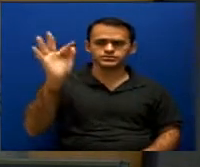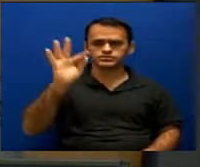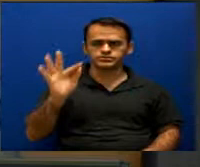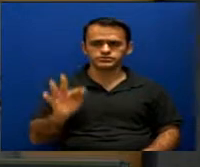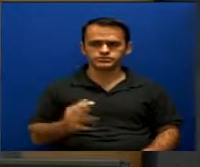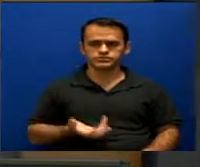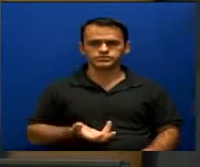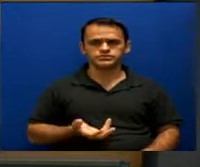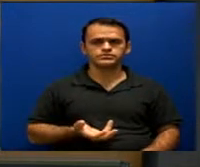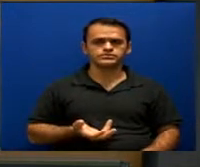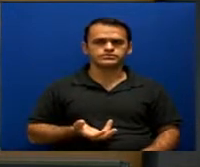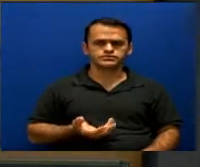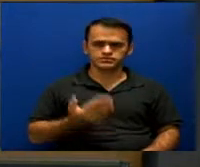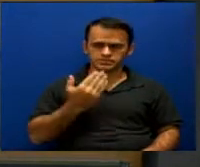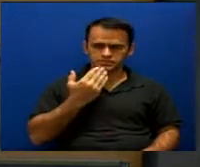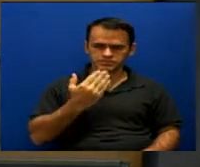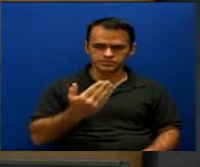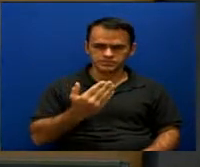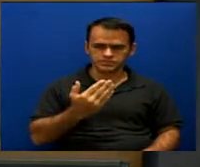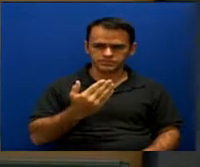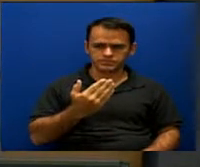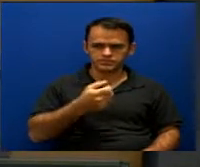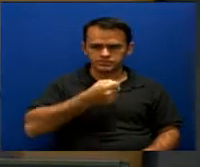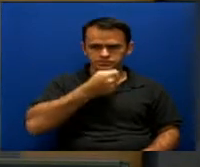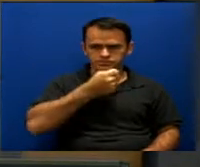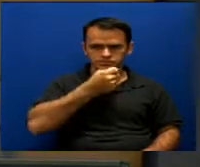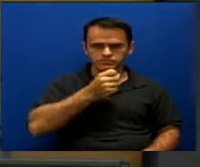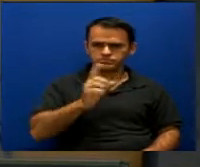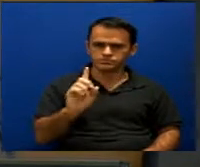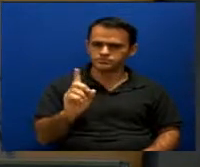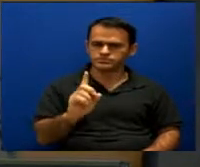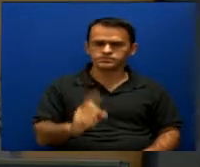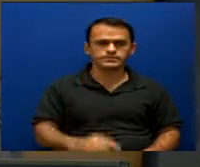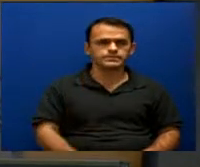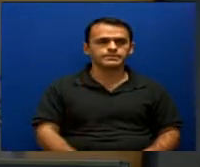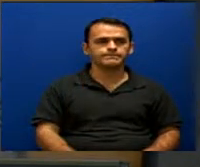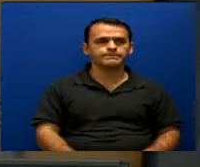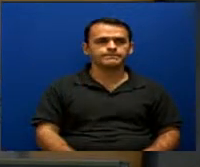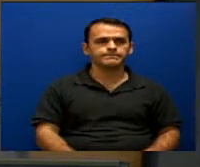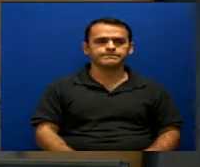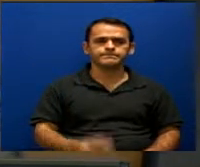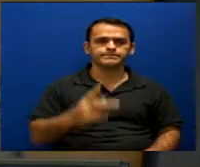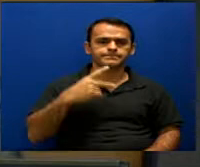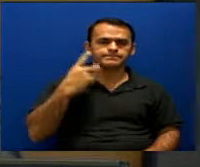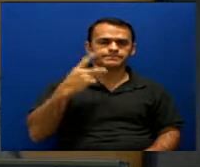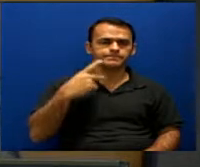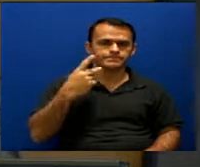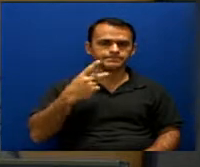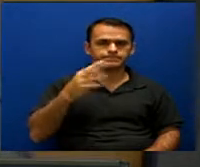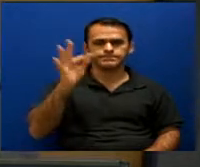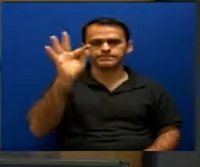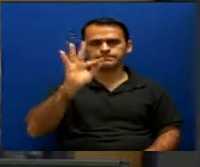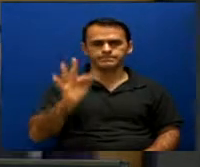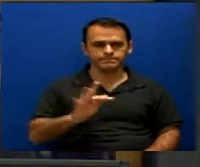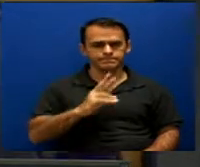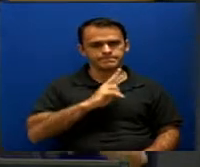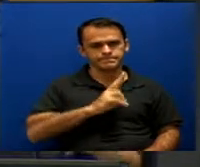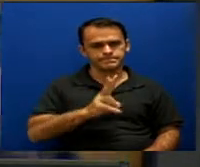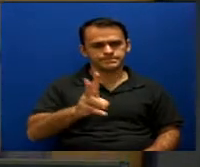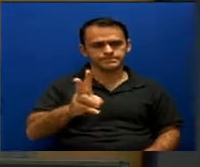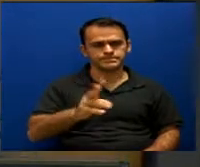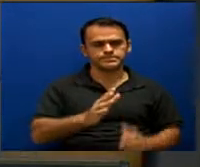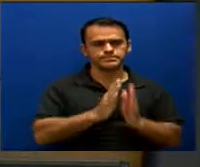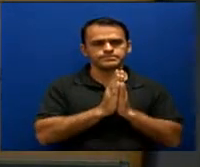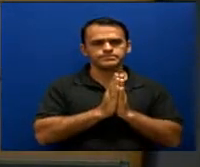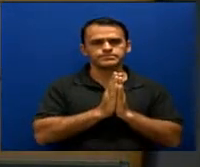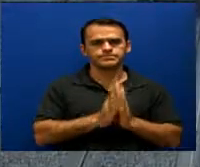França, você pediu a palavra de novo? Não. Isso. Vereadora Fernanda, continue, por